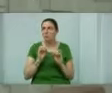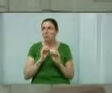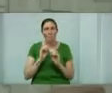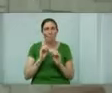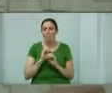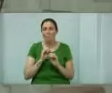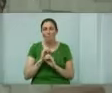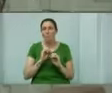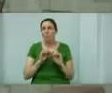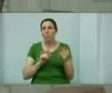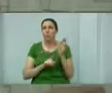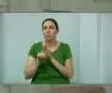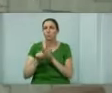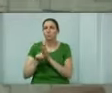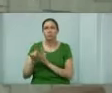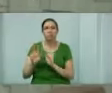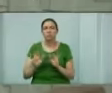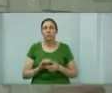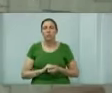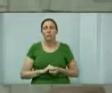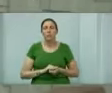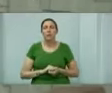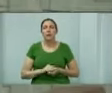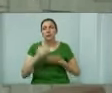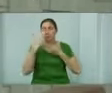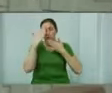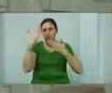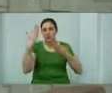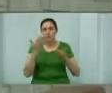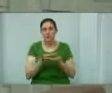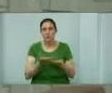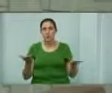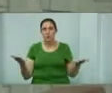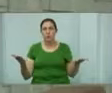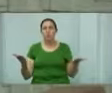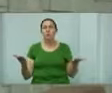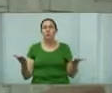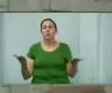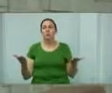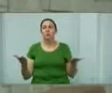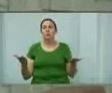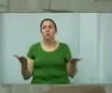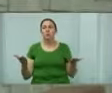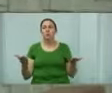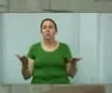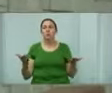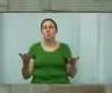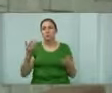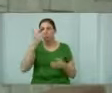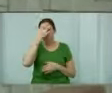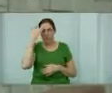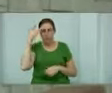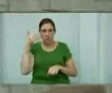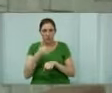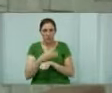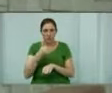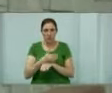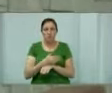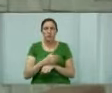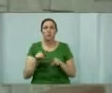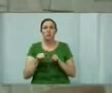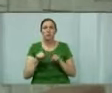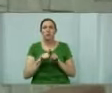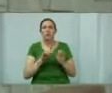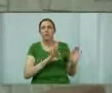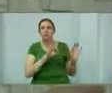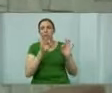Sem perguntas também, prefeito, pelo chat. Agradecemos a todos os presentes e a quem nos assiste ao vivo, dando por